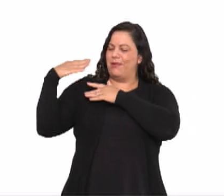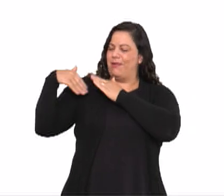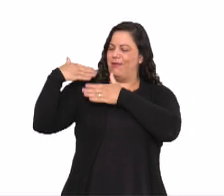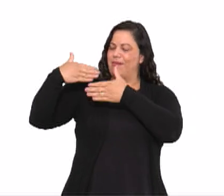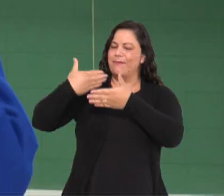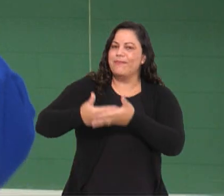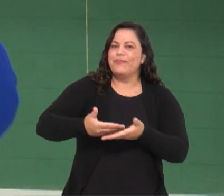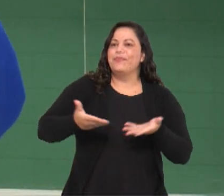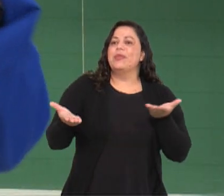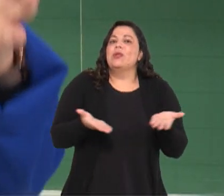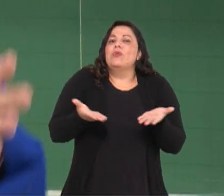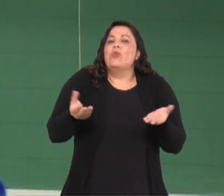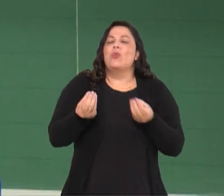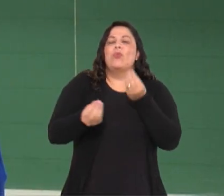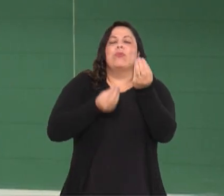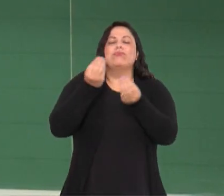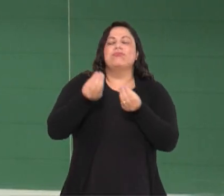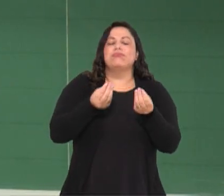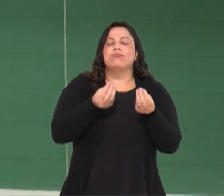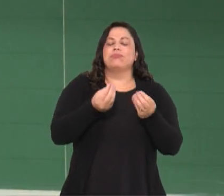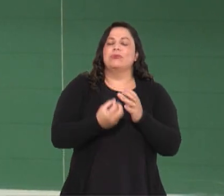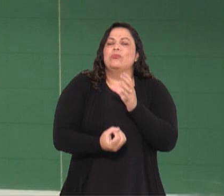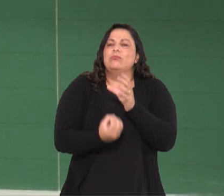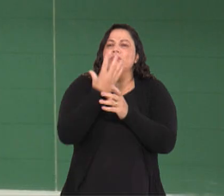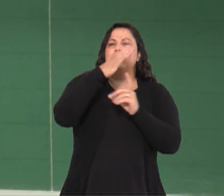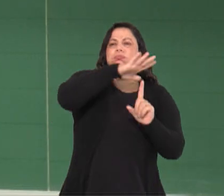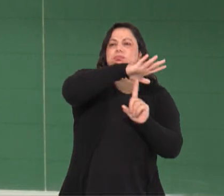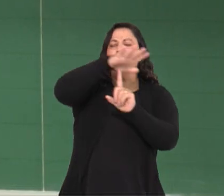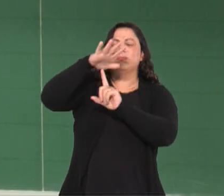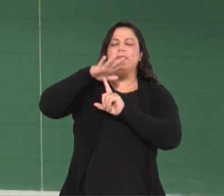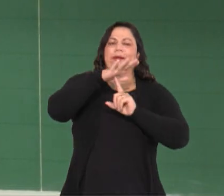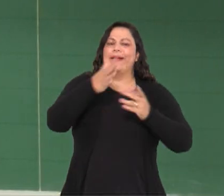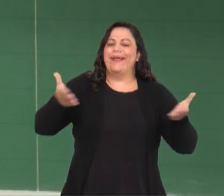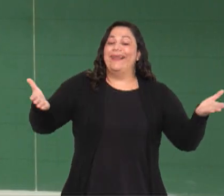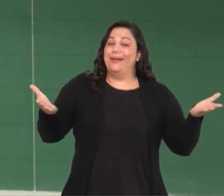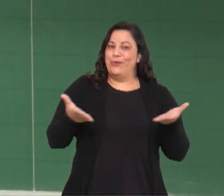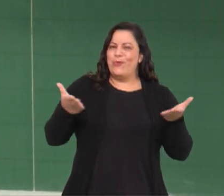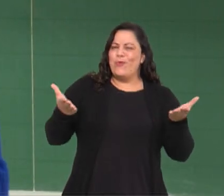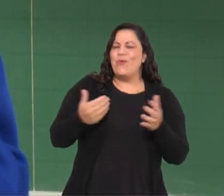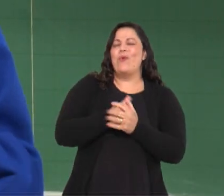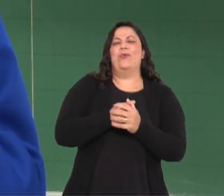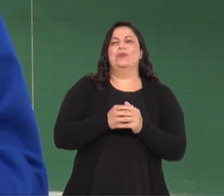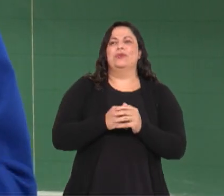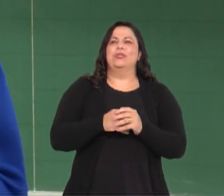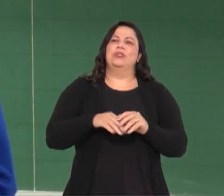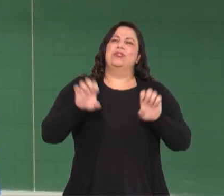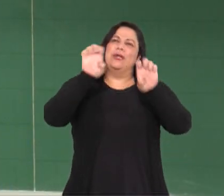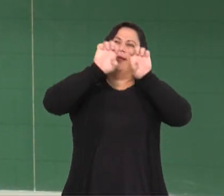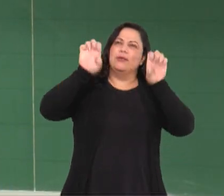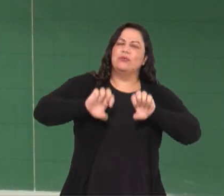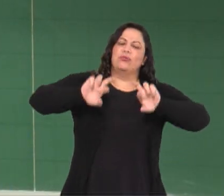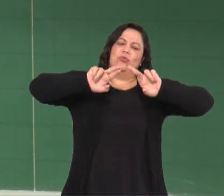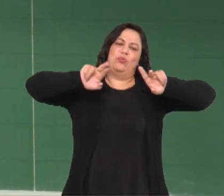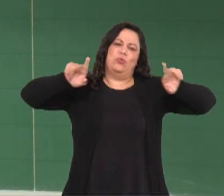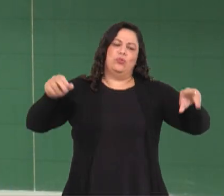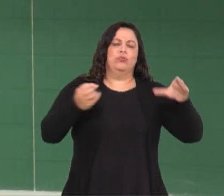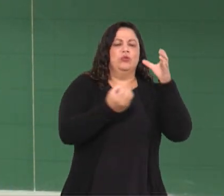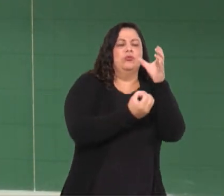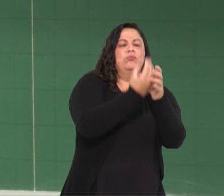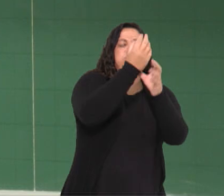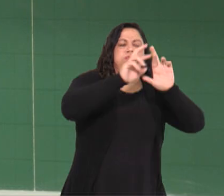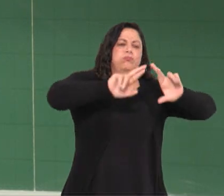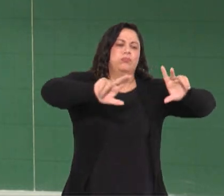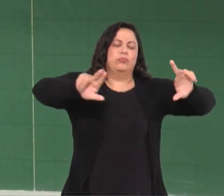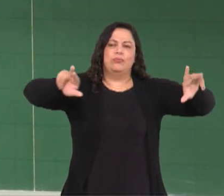hoje chegou nessa estrutura. Então, nós temos aí um longo caminho de história percorrido aí para nós entendermos